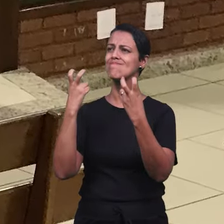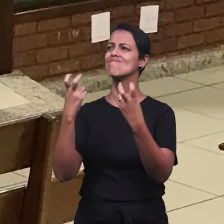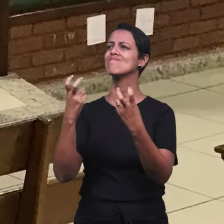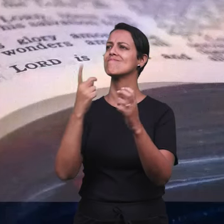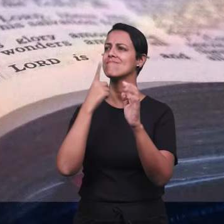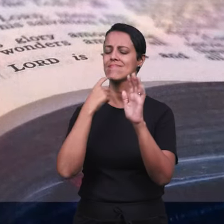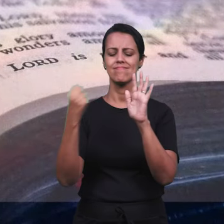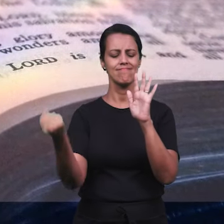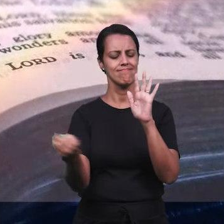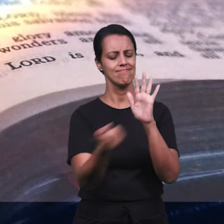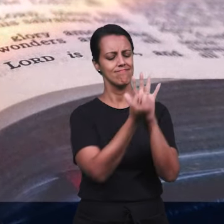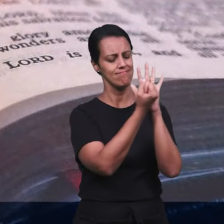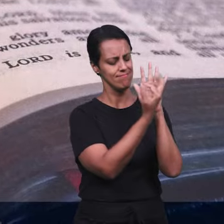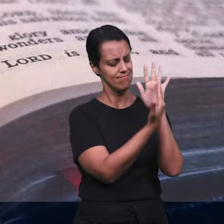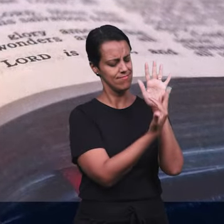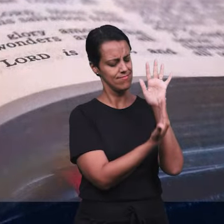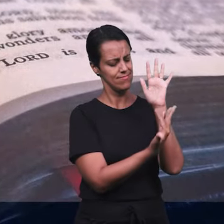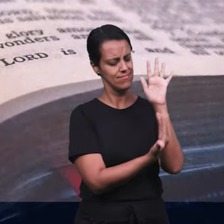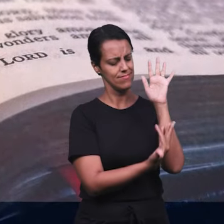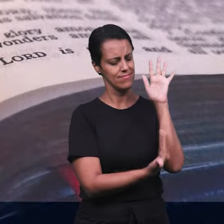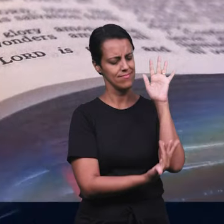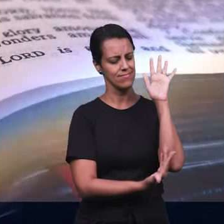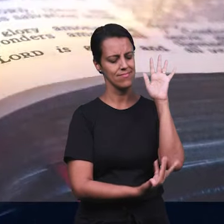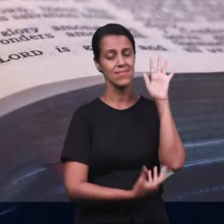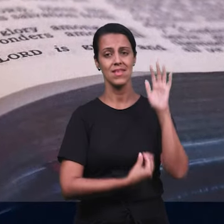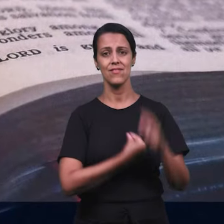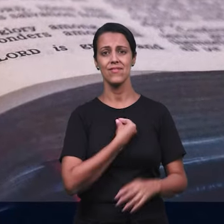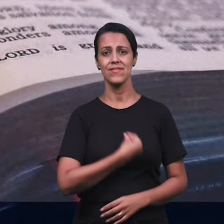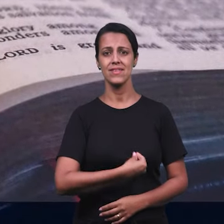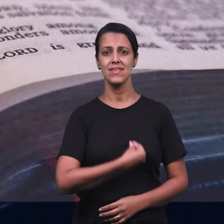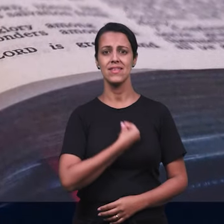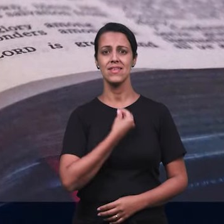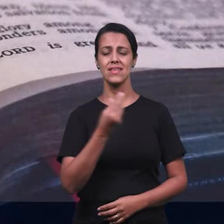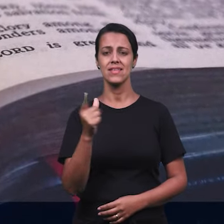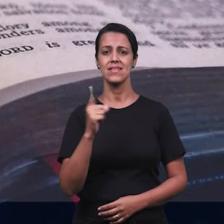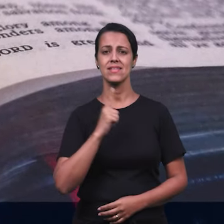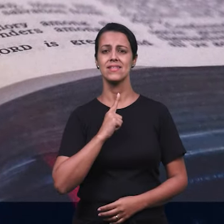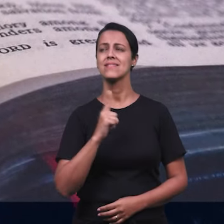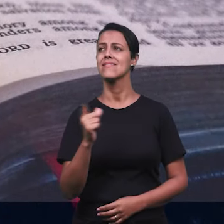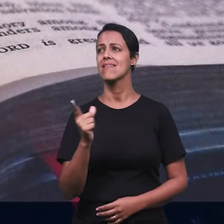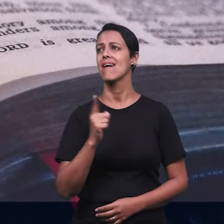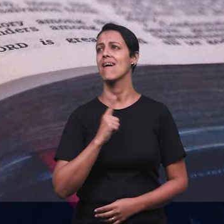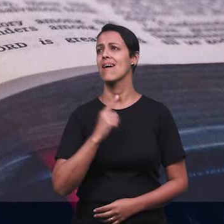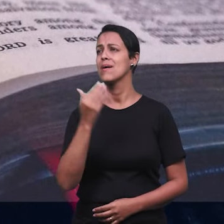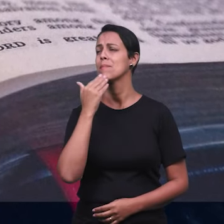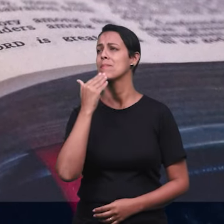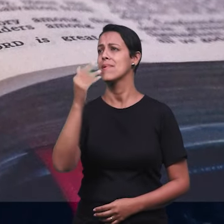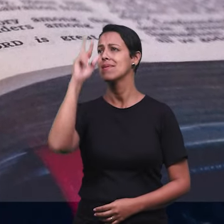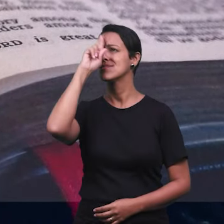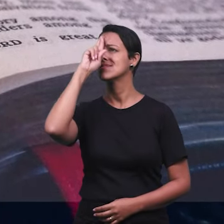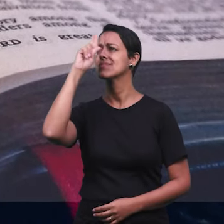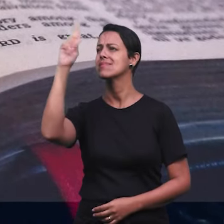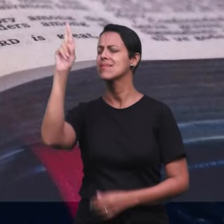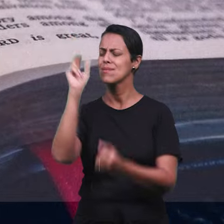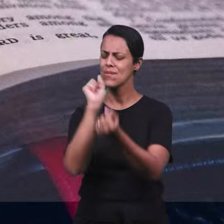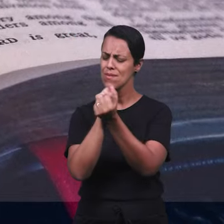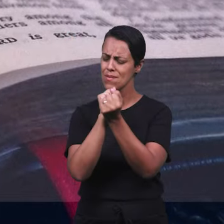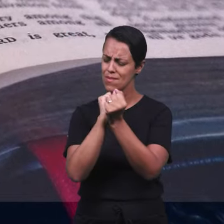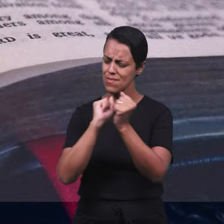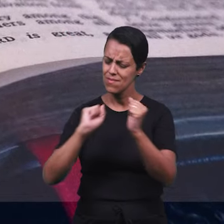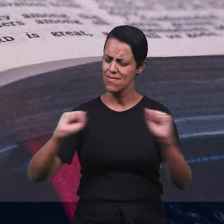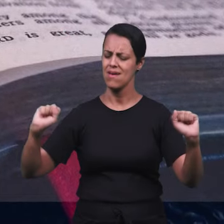salvador pelo teu sangue que vi Ô